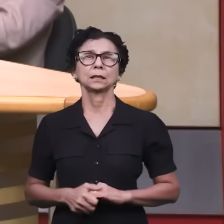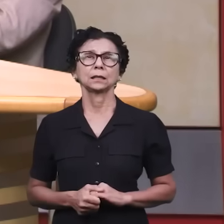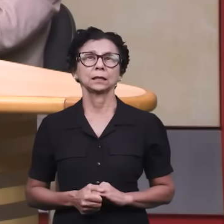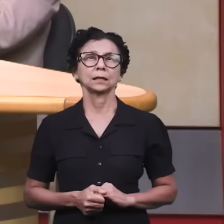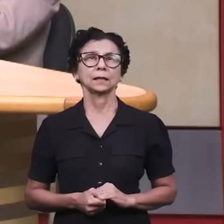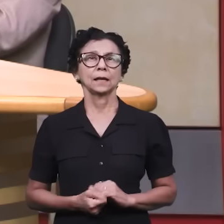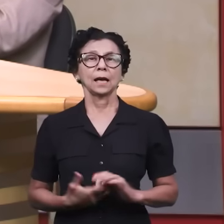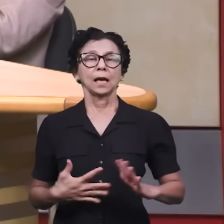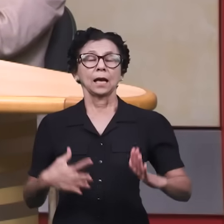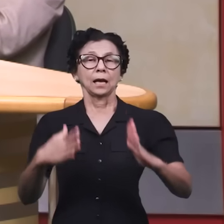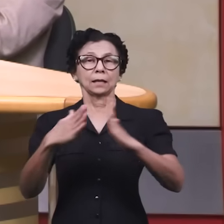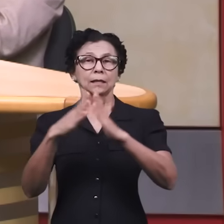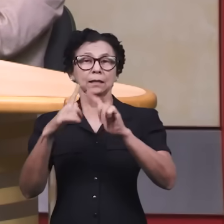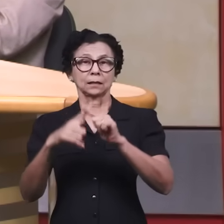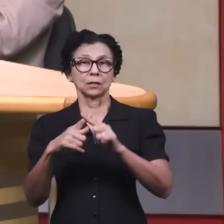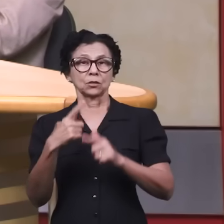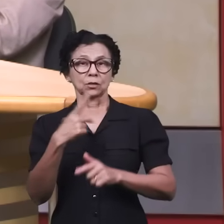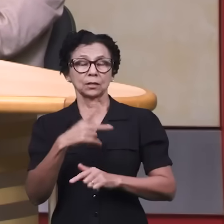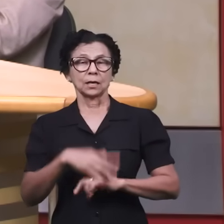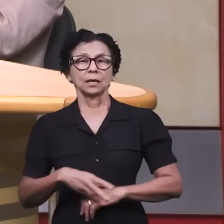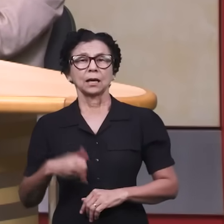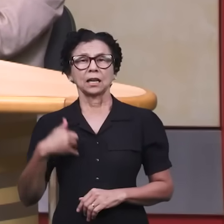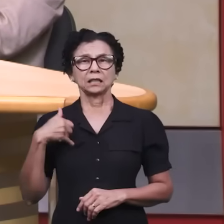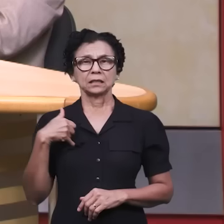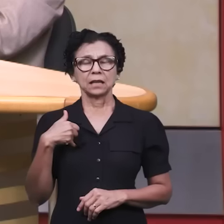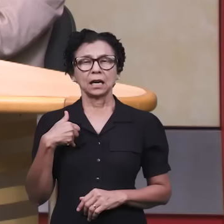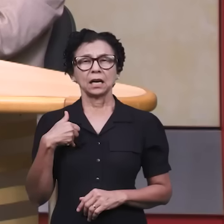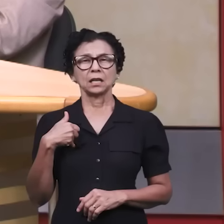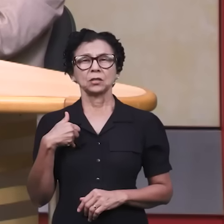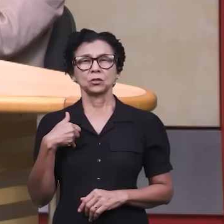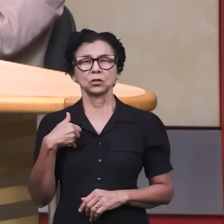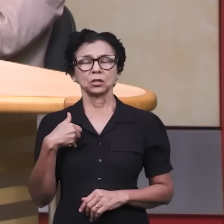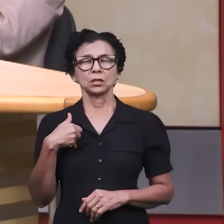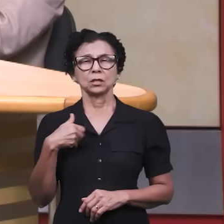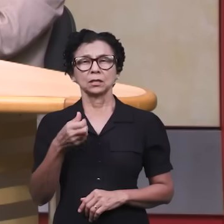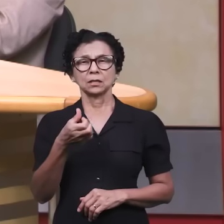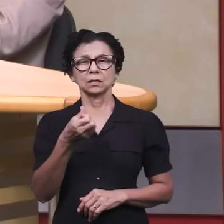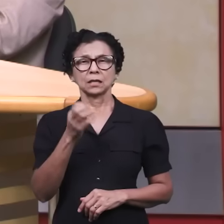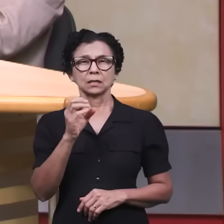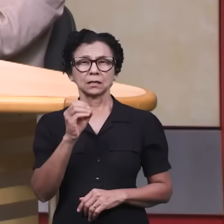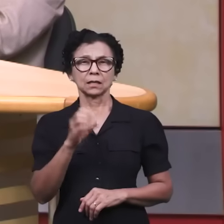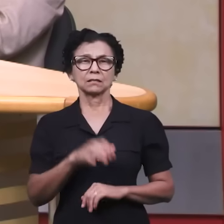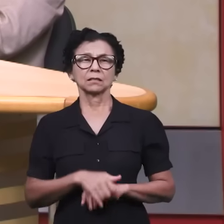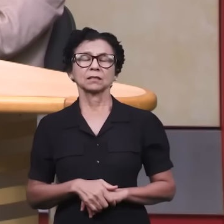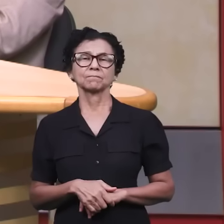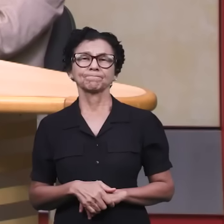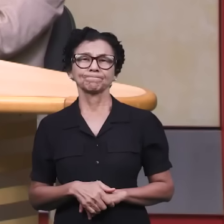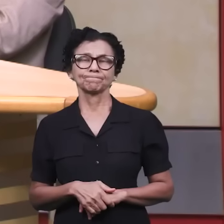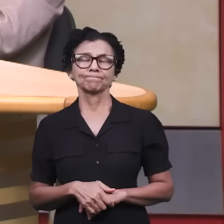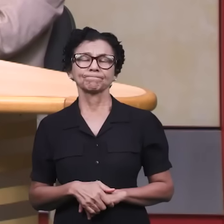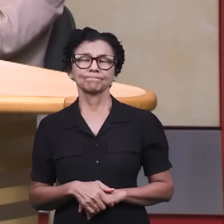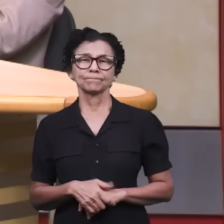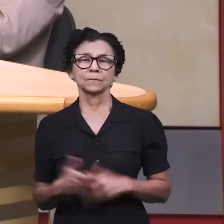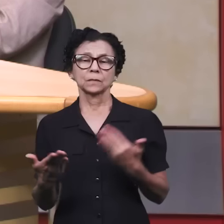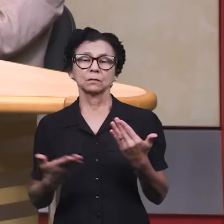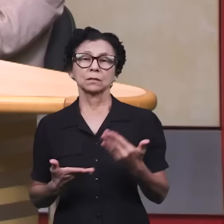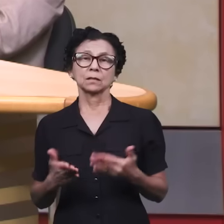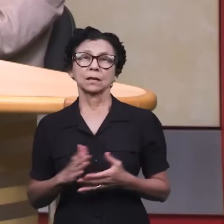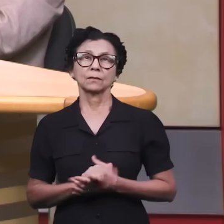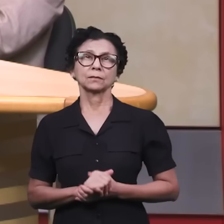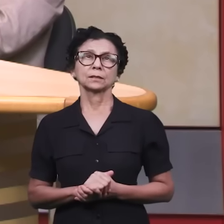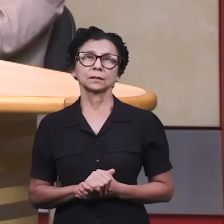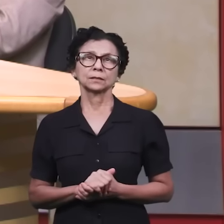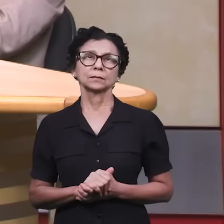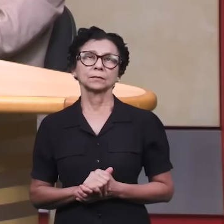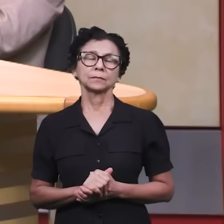na igreja dele é 60 anos. 60 anos. Pessoas que tiveram uma experiência com o Senhor no passado, que permanecem, mas